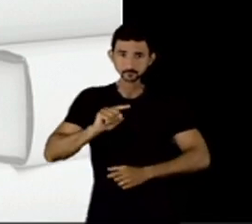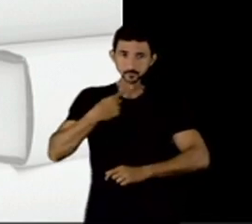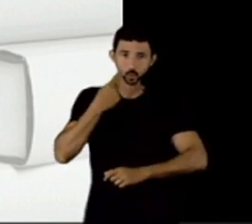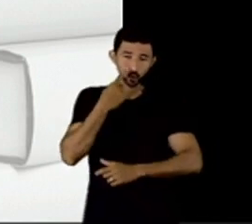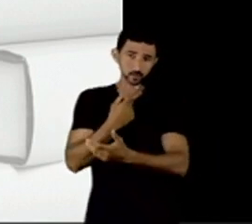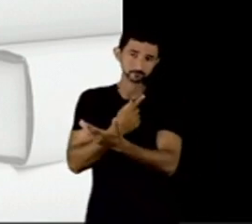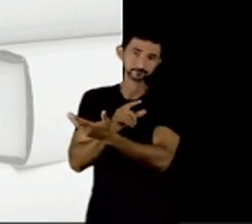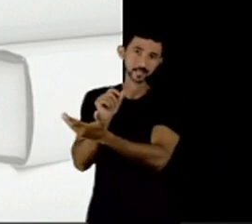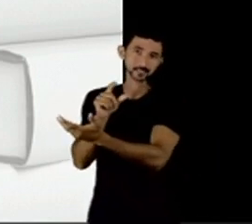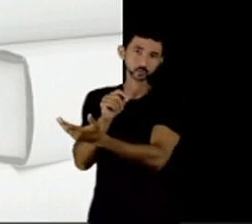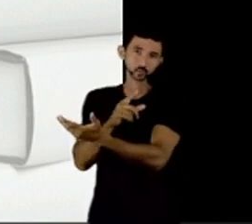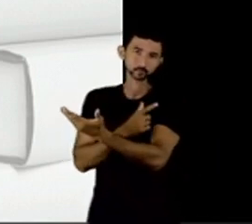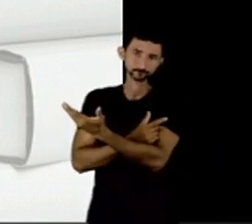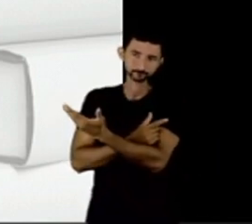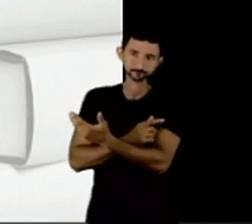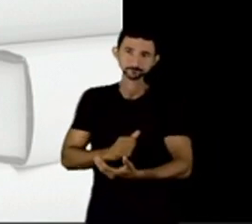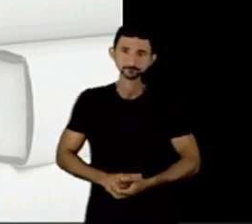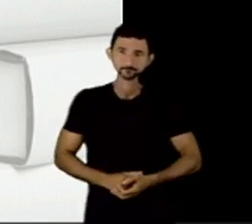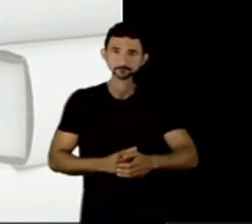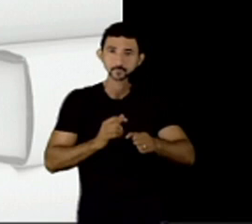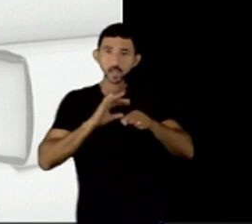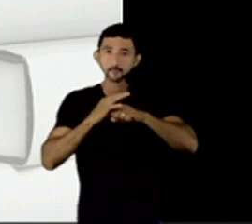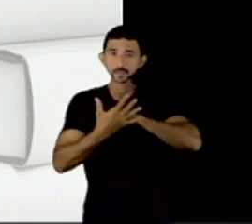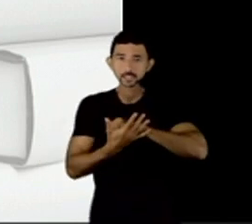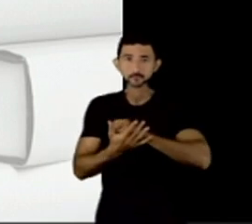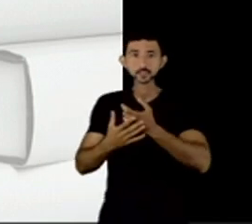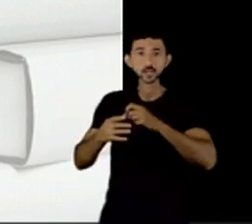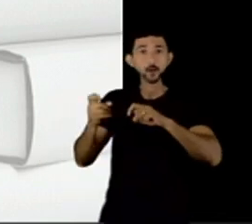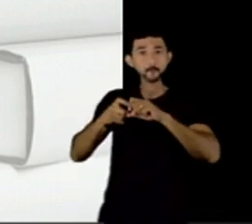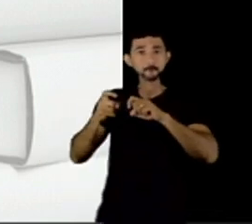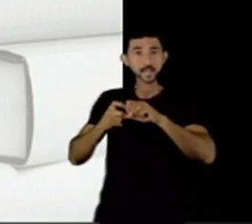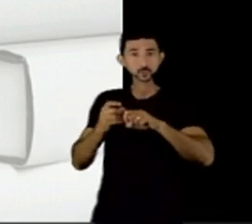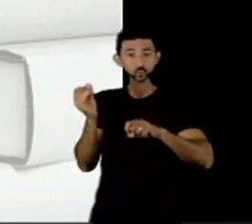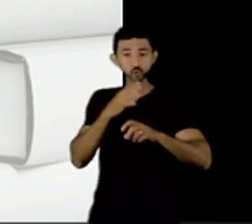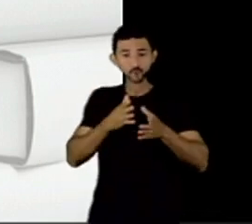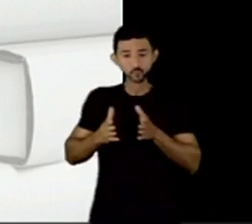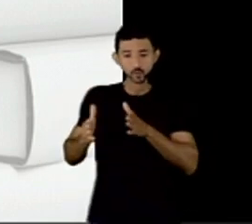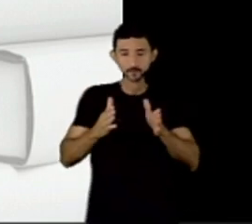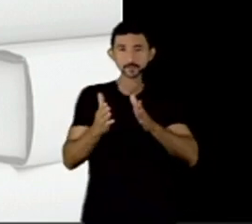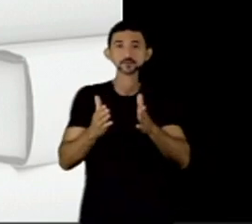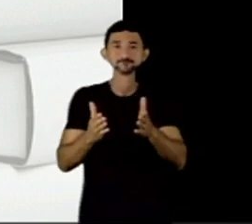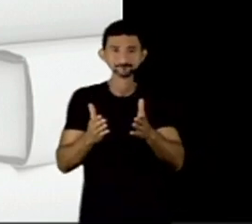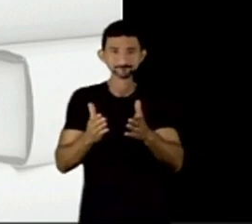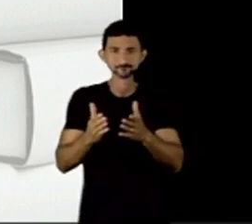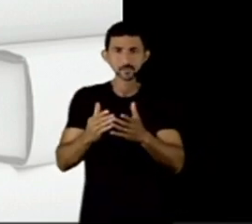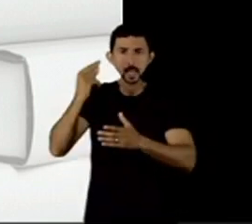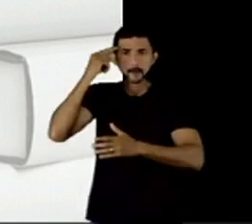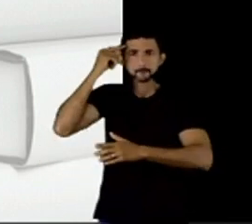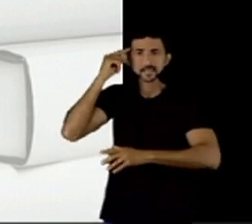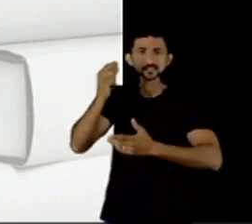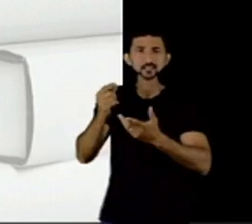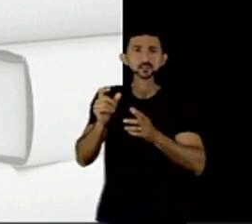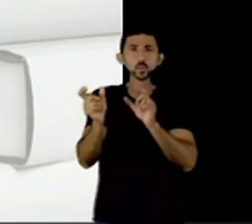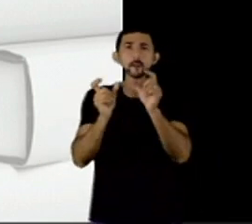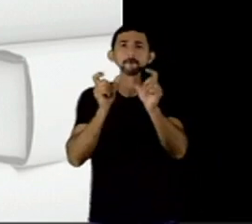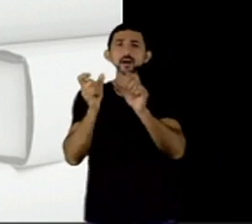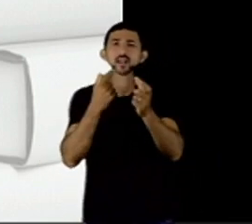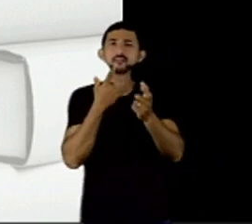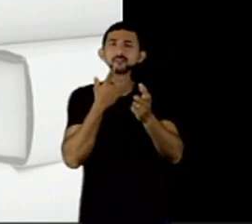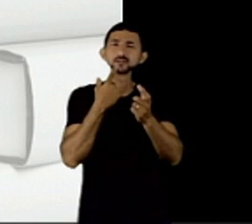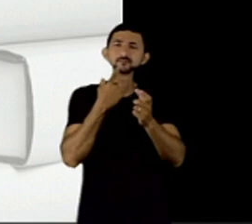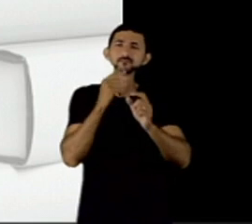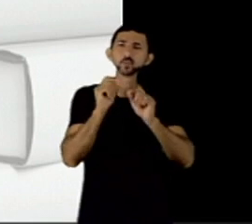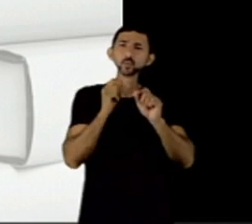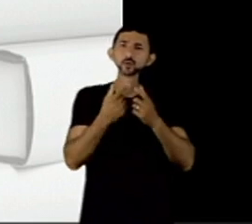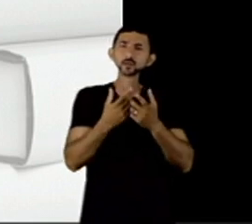ó, a pandemia colocou o Rafael em novos caminhos. Quando nós pensamos nessa expressão, nós